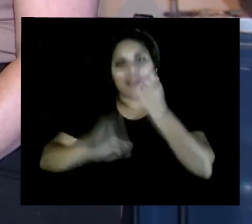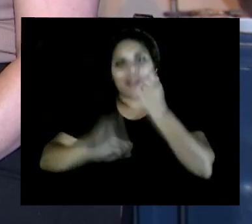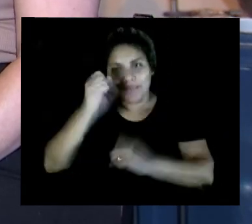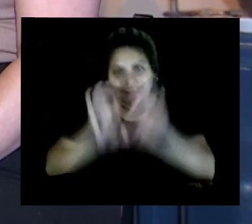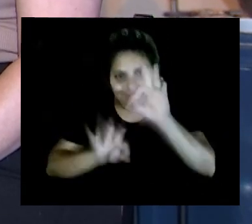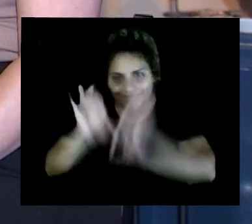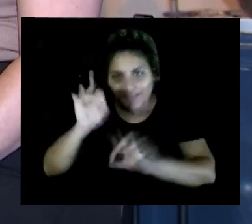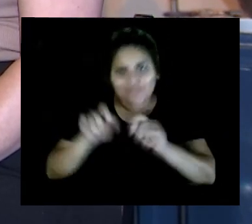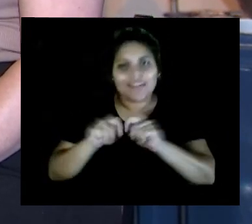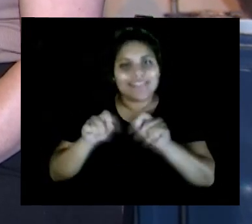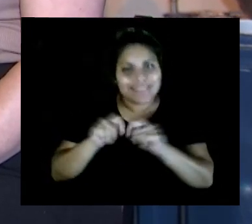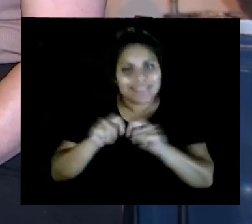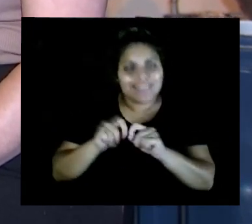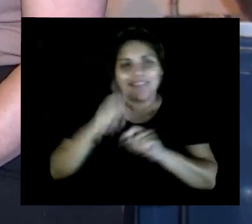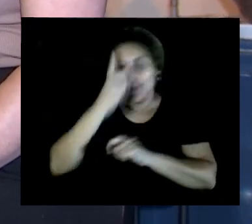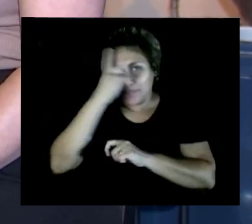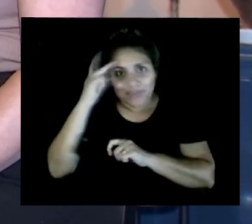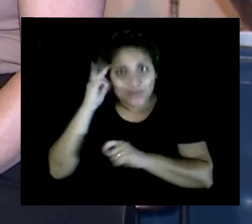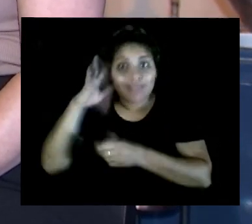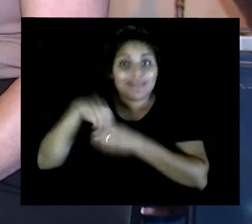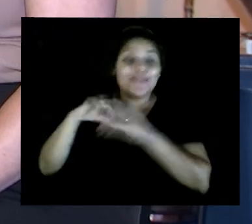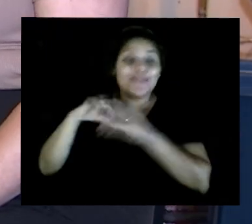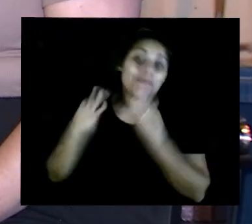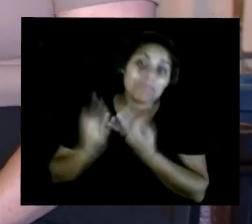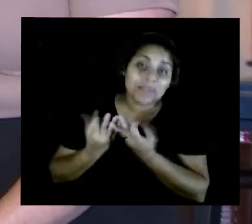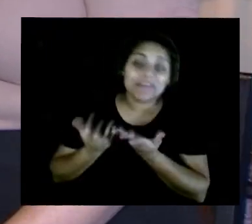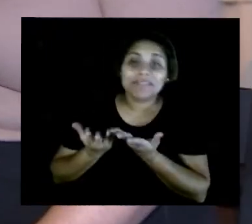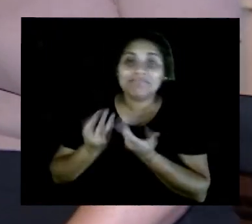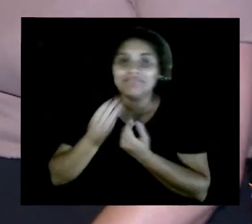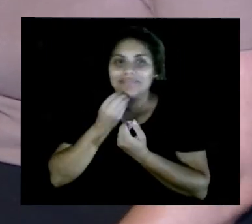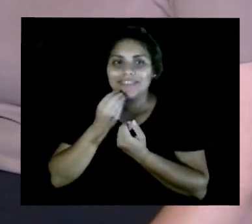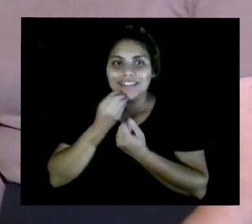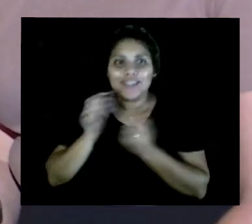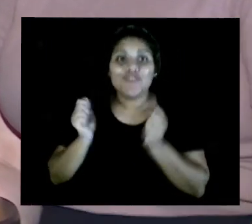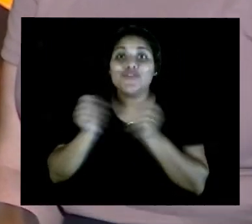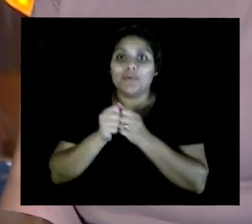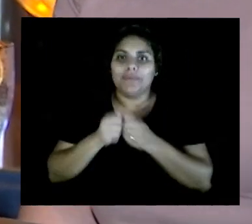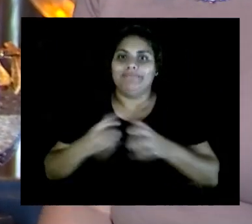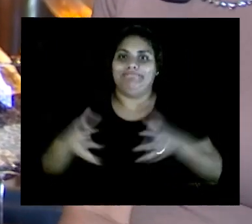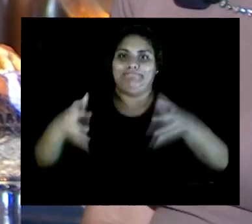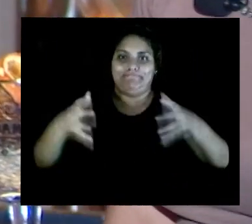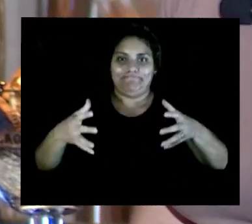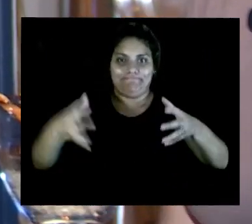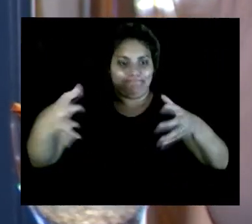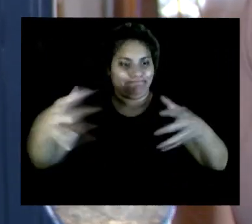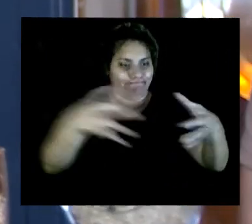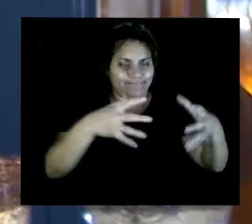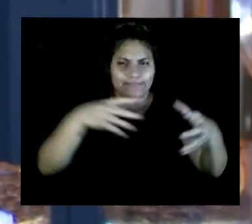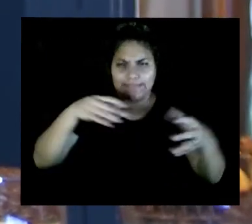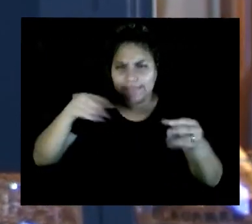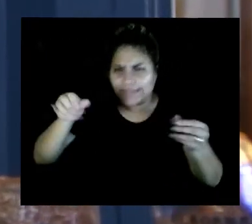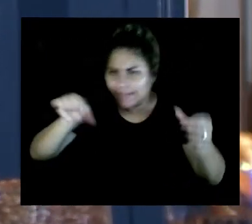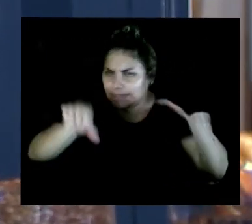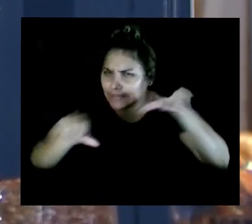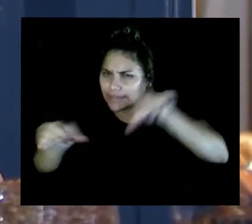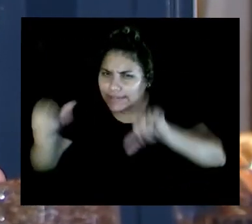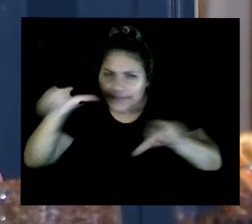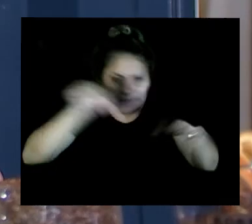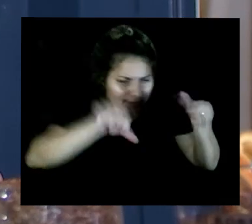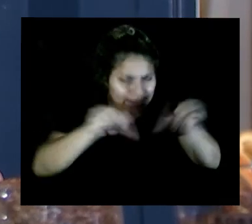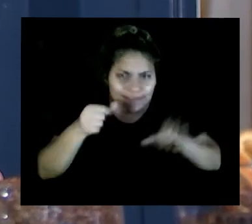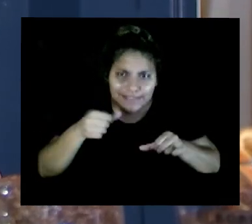fábrica ou para aquele que está desenvolvendo ali na sua casa, com seu familiar, vai ali para as famosas panelas, né? Então ali nós